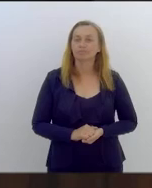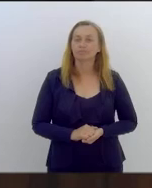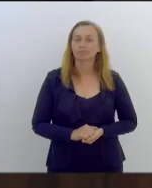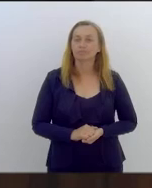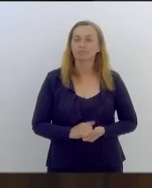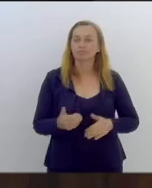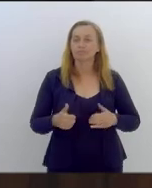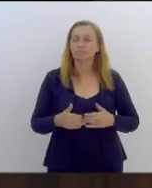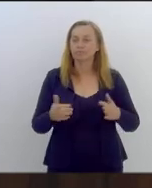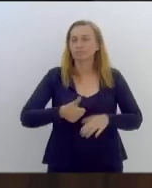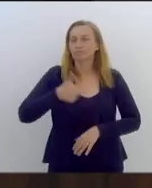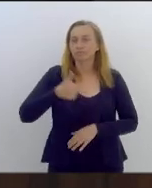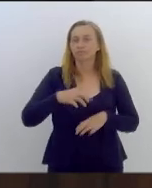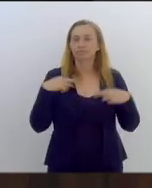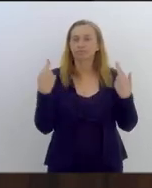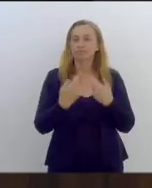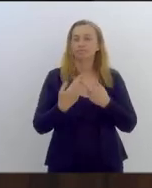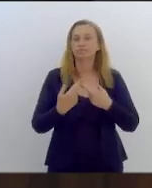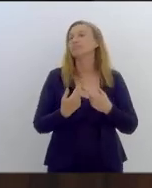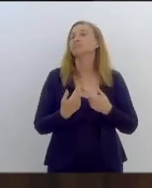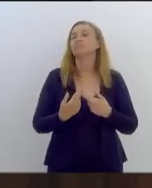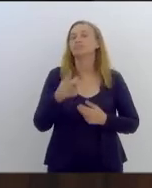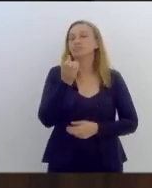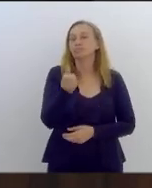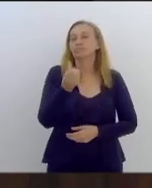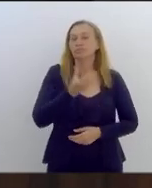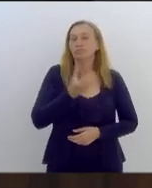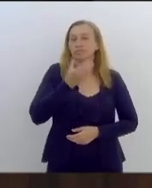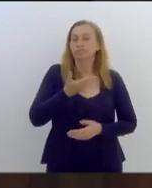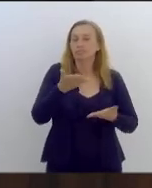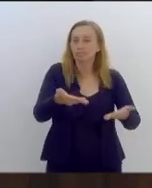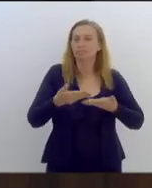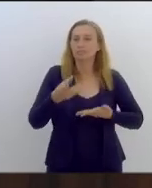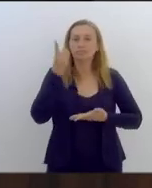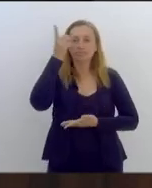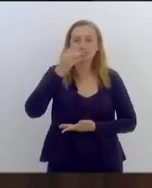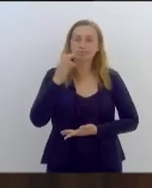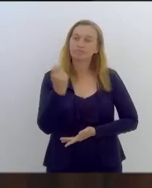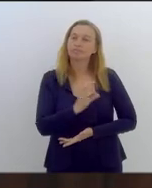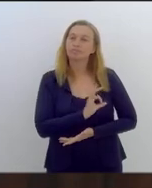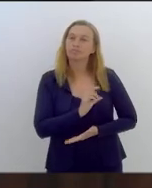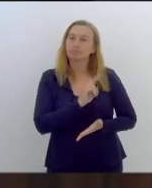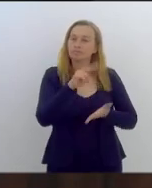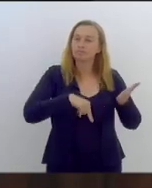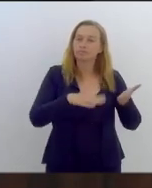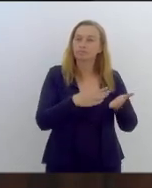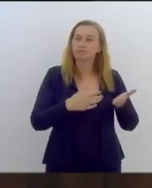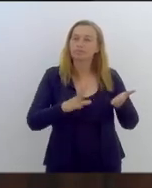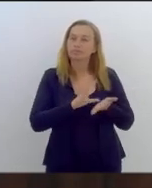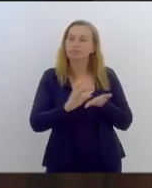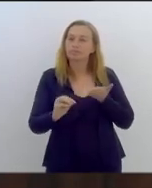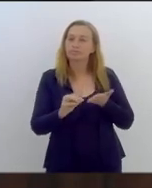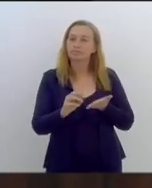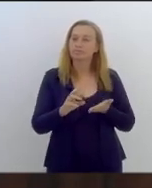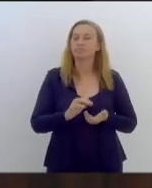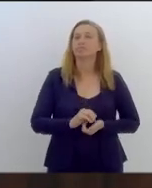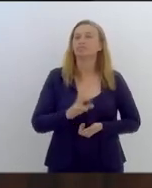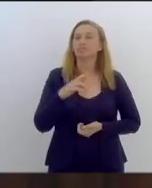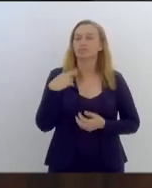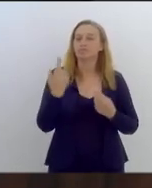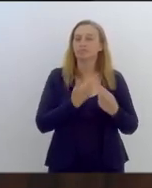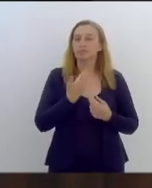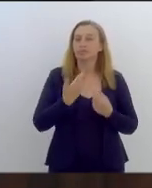Está aberta a primeira sessão extraordinária do dia 6 de dezembro. A presidência convida a deputada Marta Rocha a fazer a leitura da ata da sessão